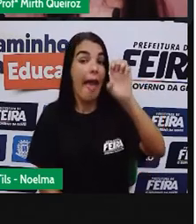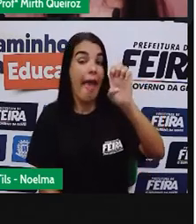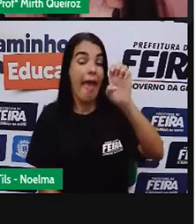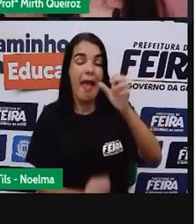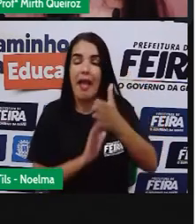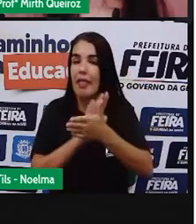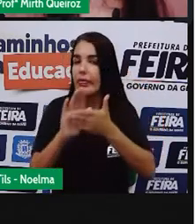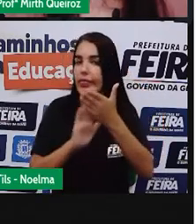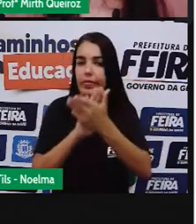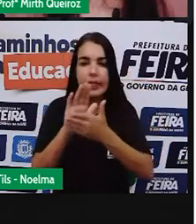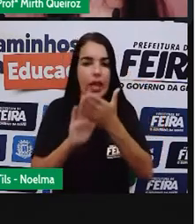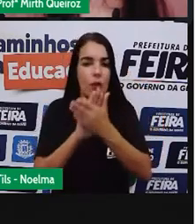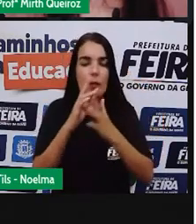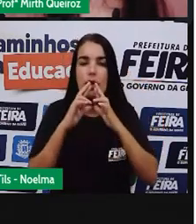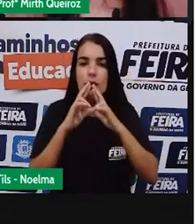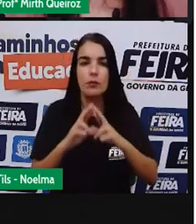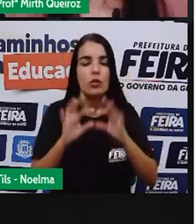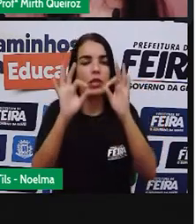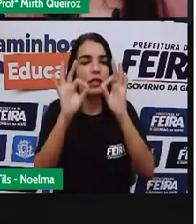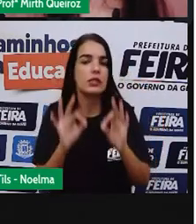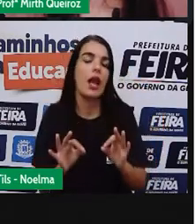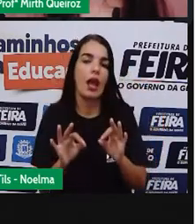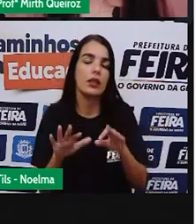Ou alternativa E, nenhuma